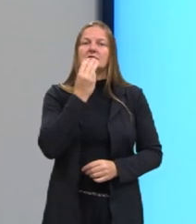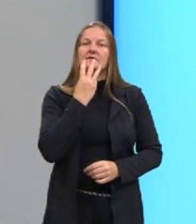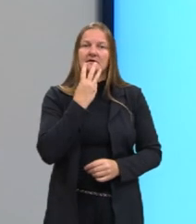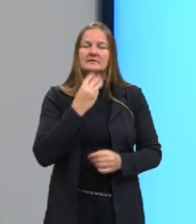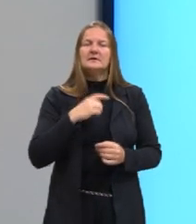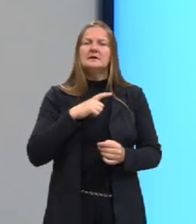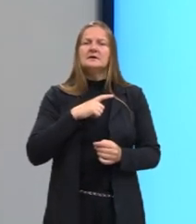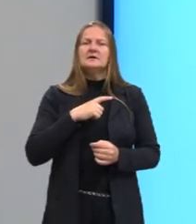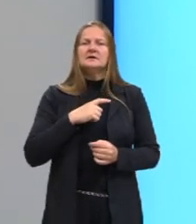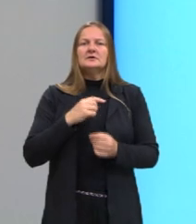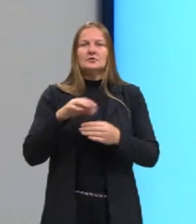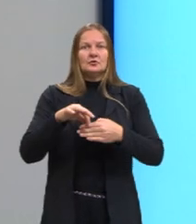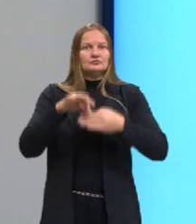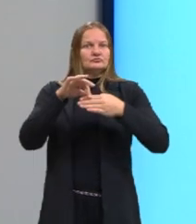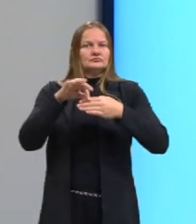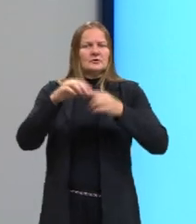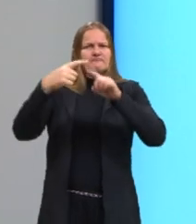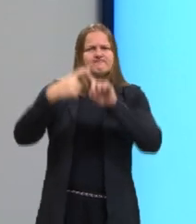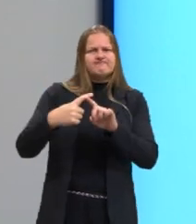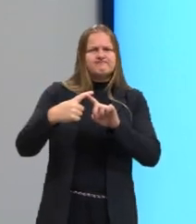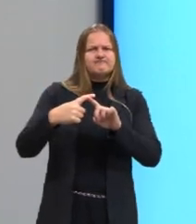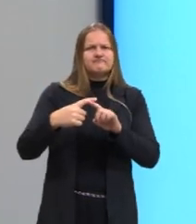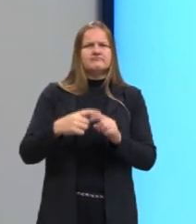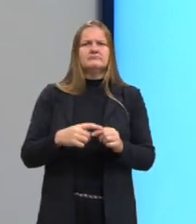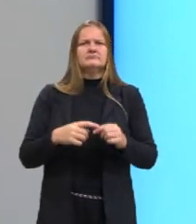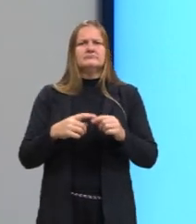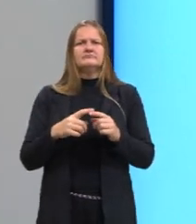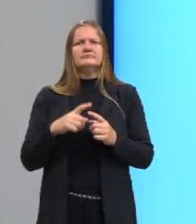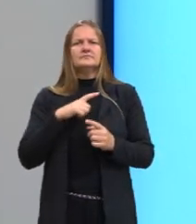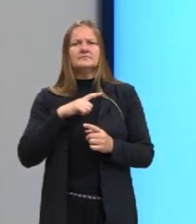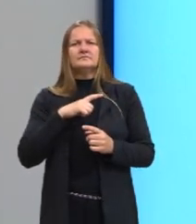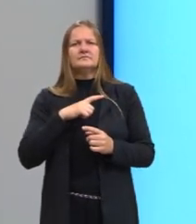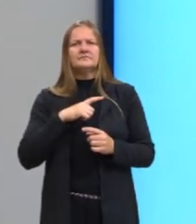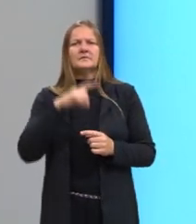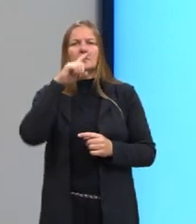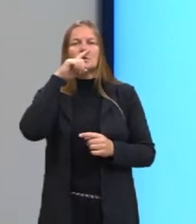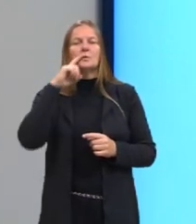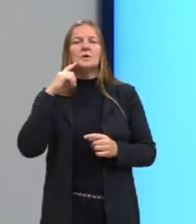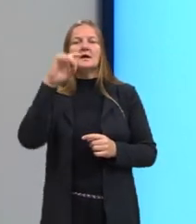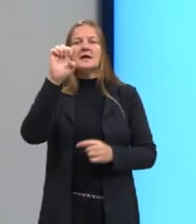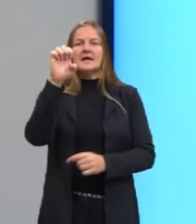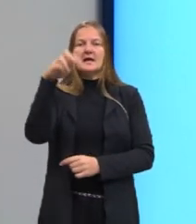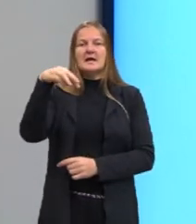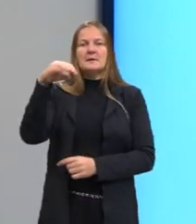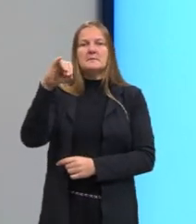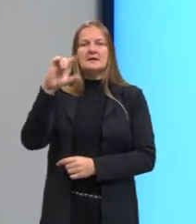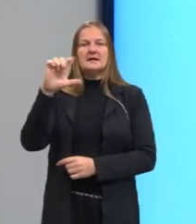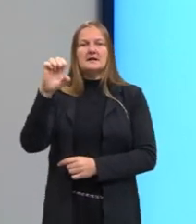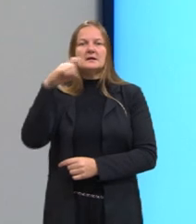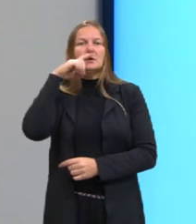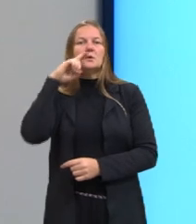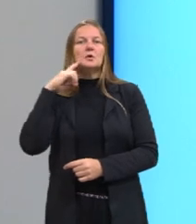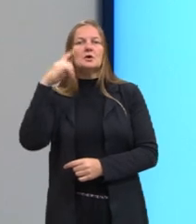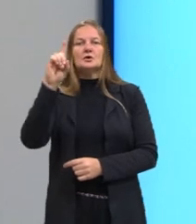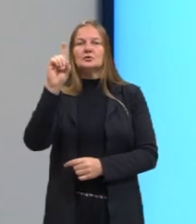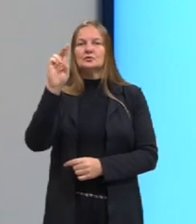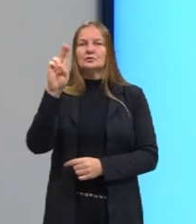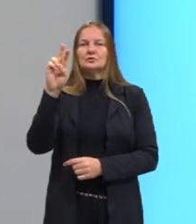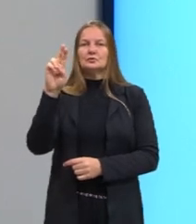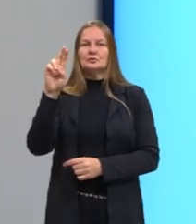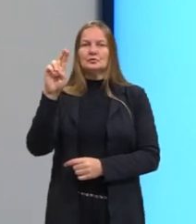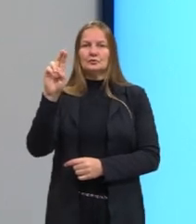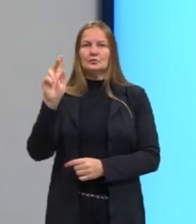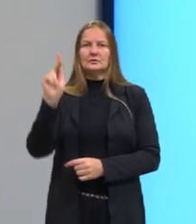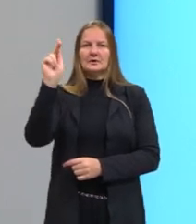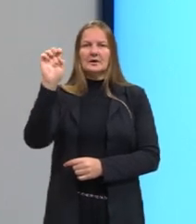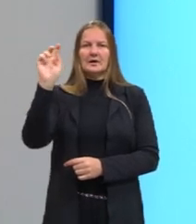se distinguir vai se opor ao pensamento de Emily dukai que que Durkheim propor o do Cairo